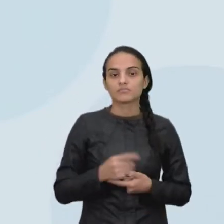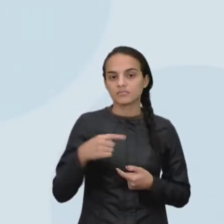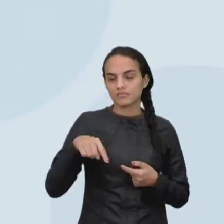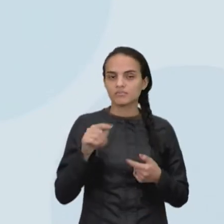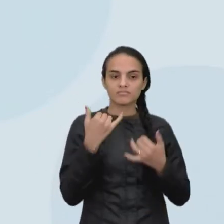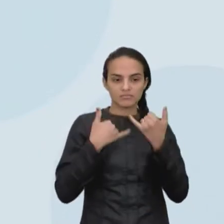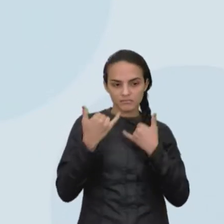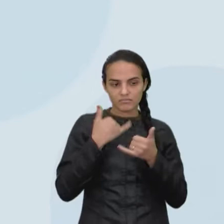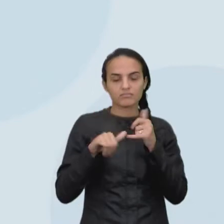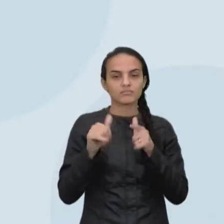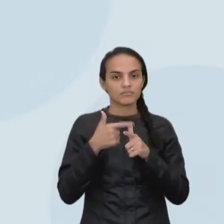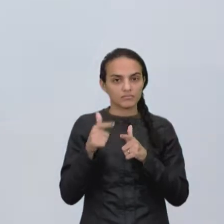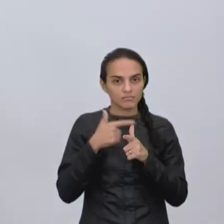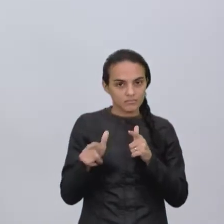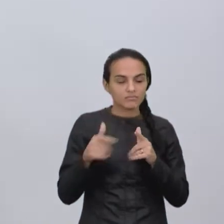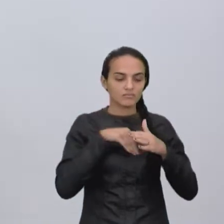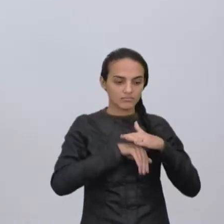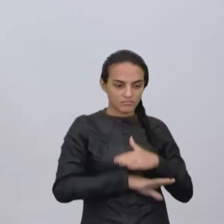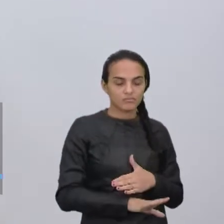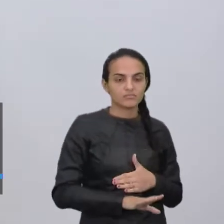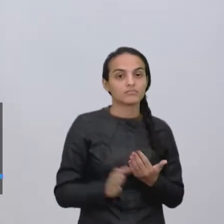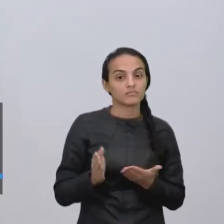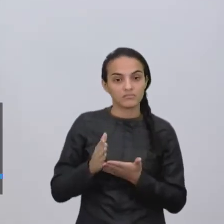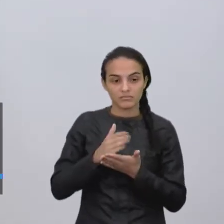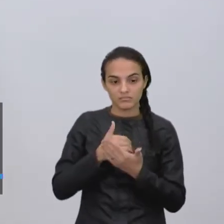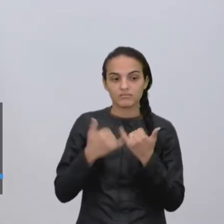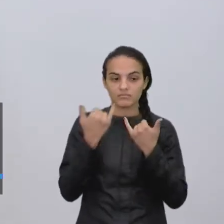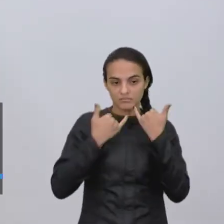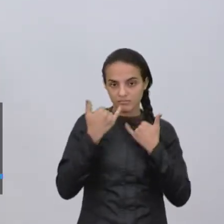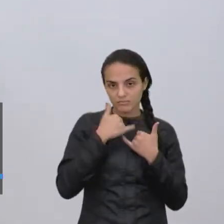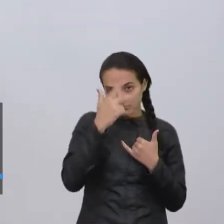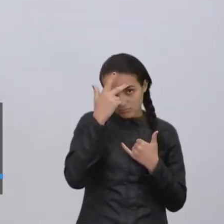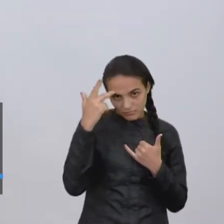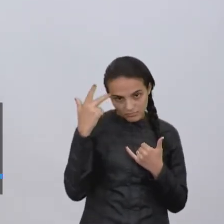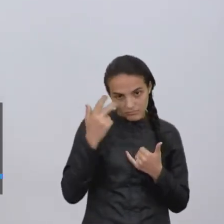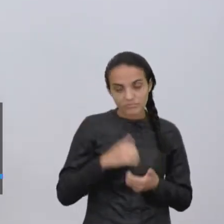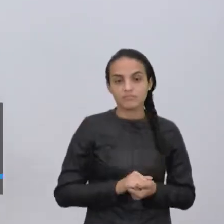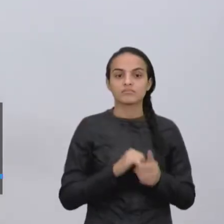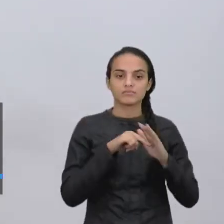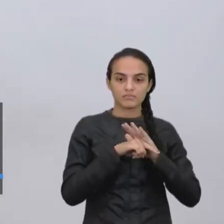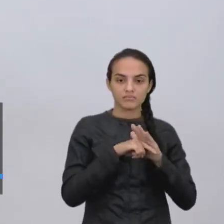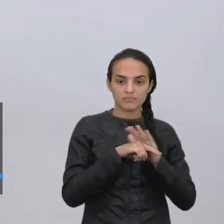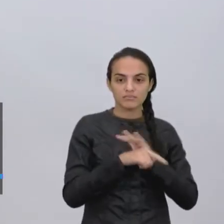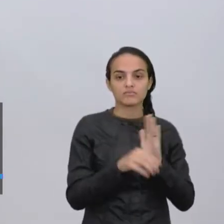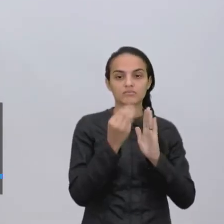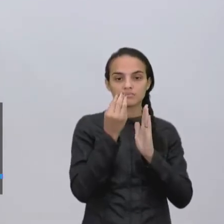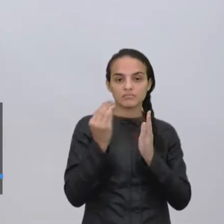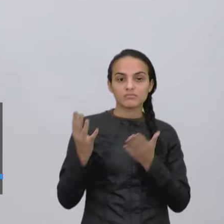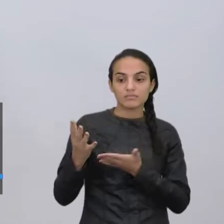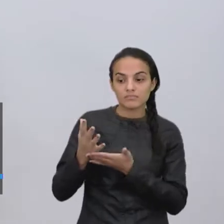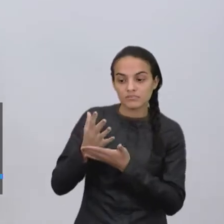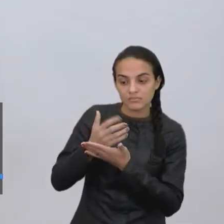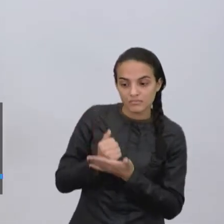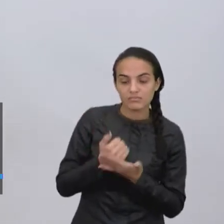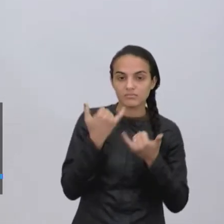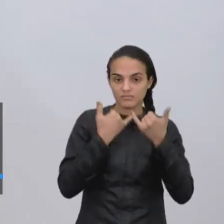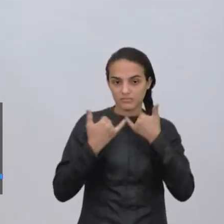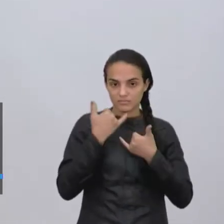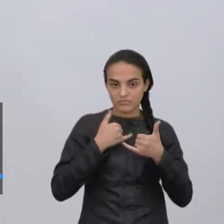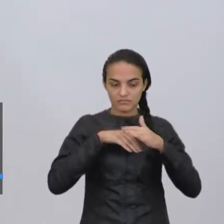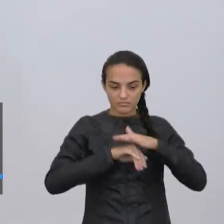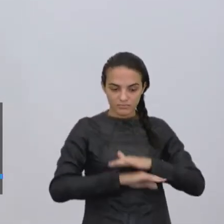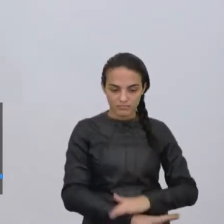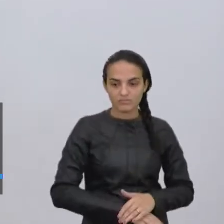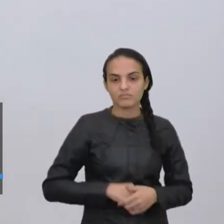informação, eu tenho nosso problema, eu vou coletar informações com alguém. Então, eu vou lá, vou fazer a pesquisa e vou coletar essas informações, esses